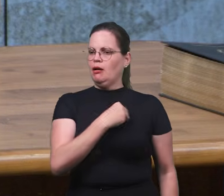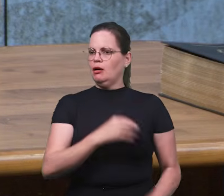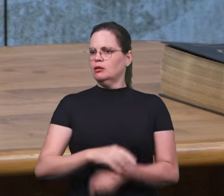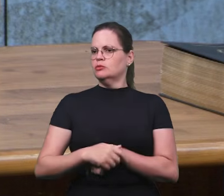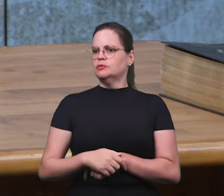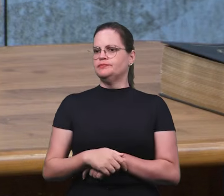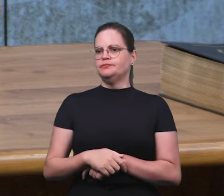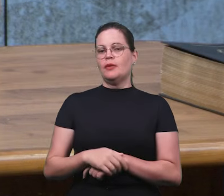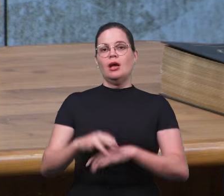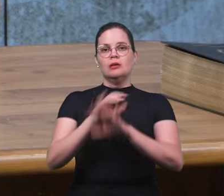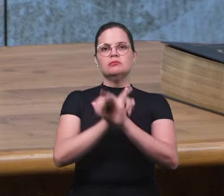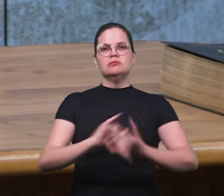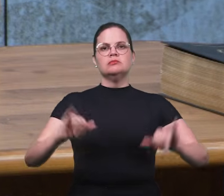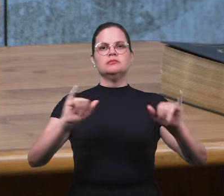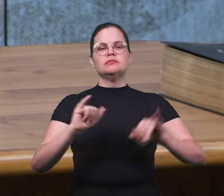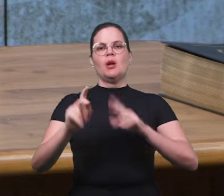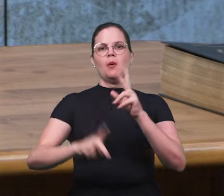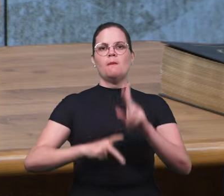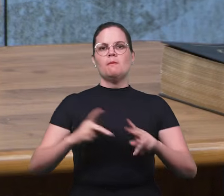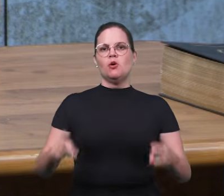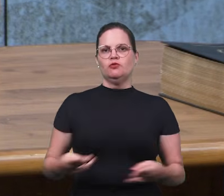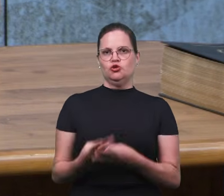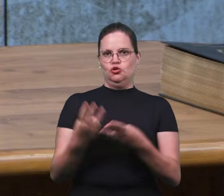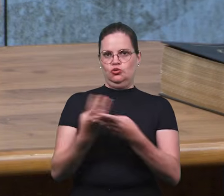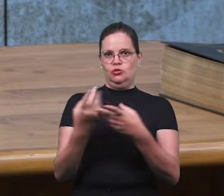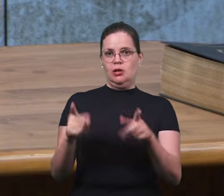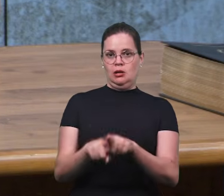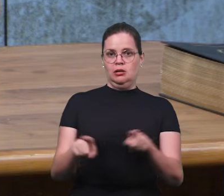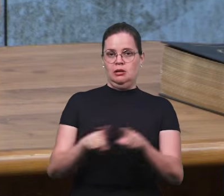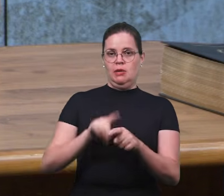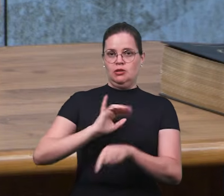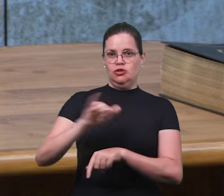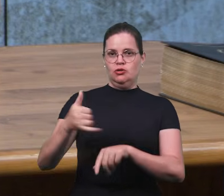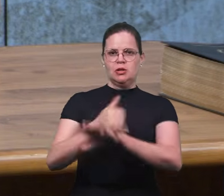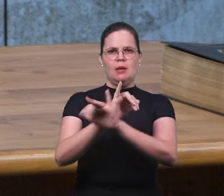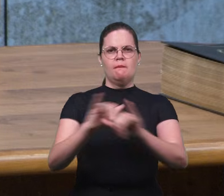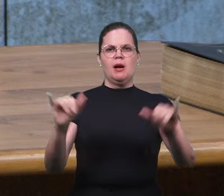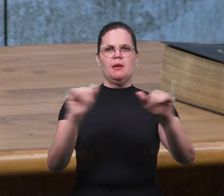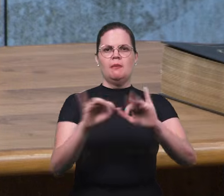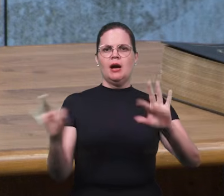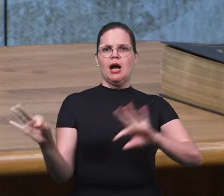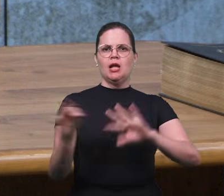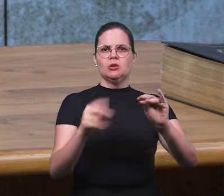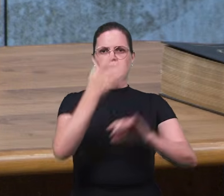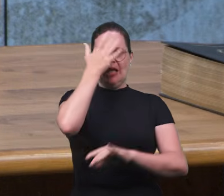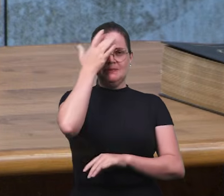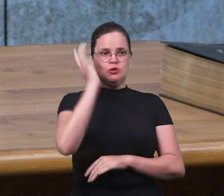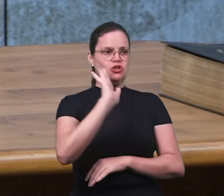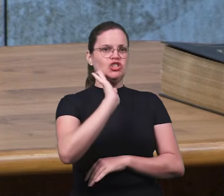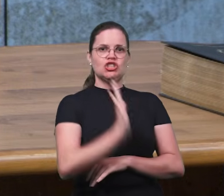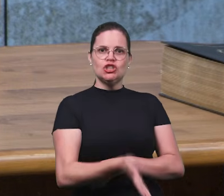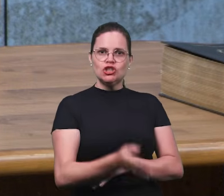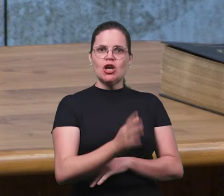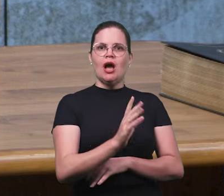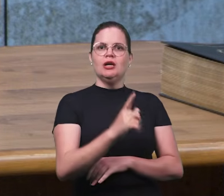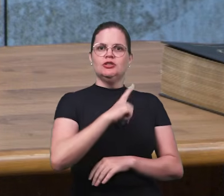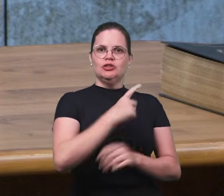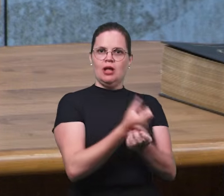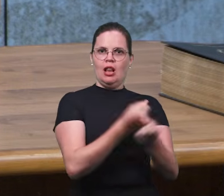passar pregão por Judá e Jerusalém a todos os que vieram do cativeiro, para que